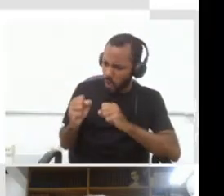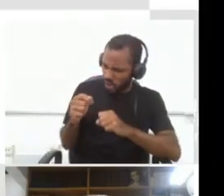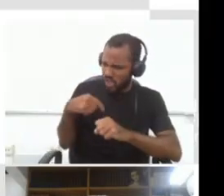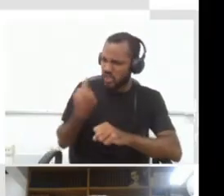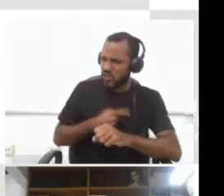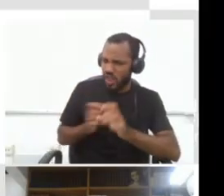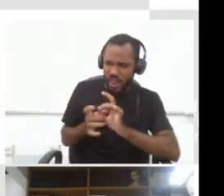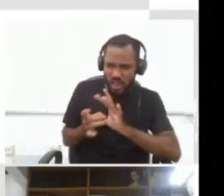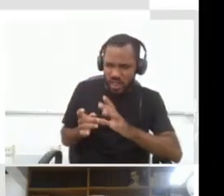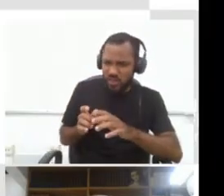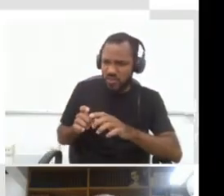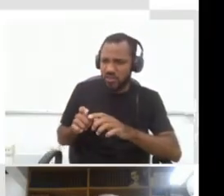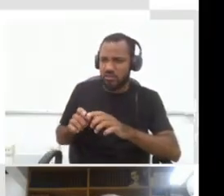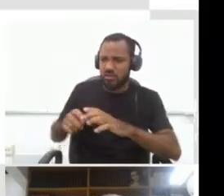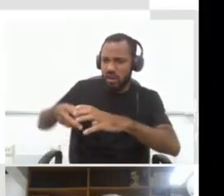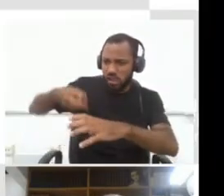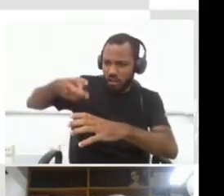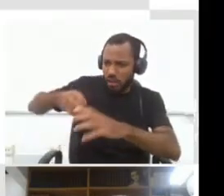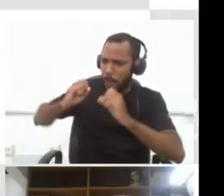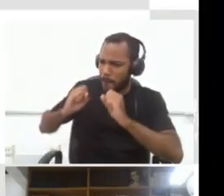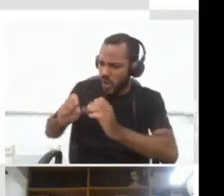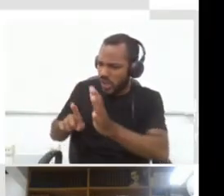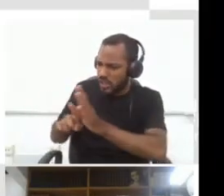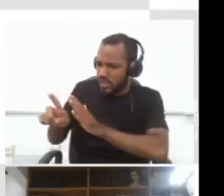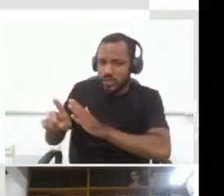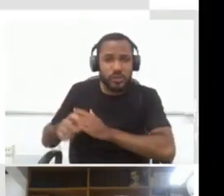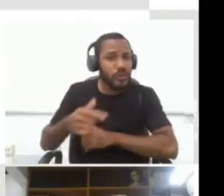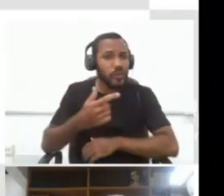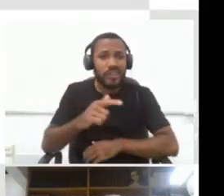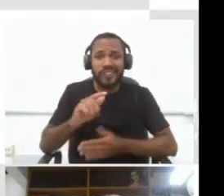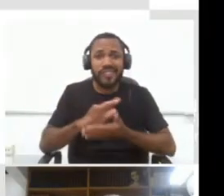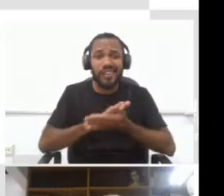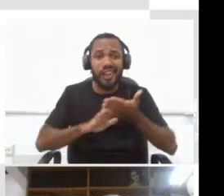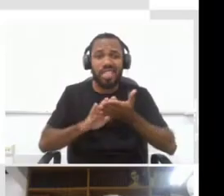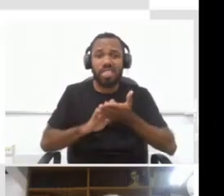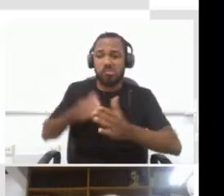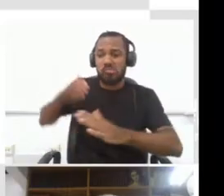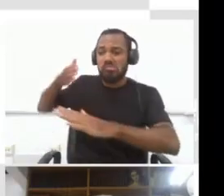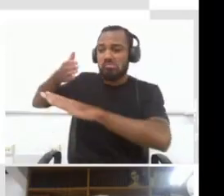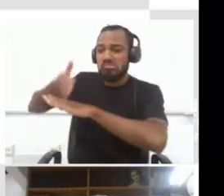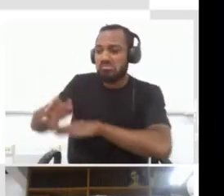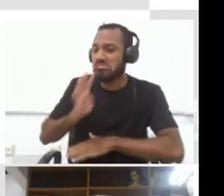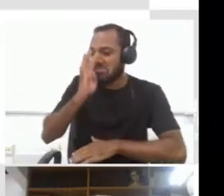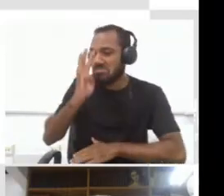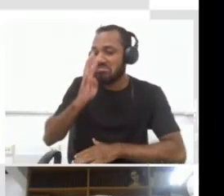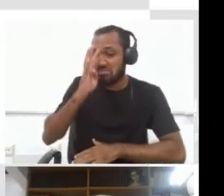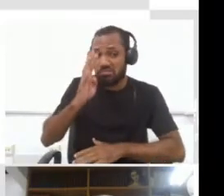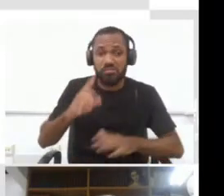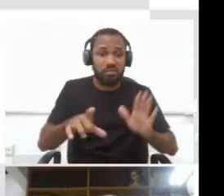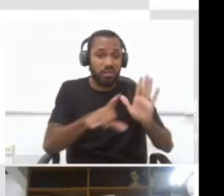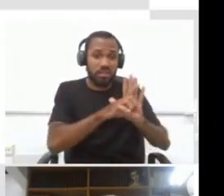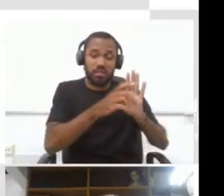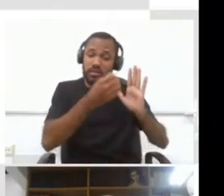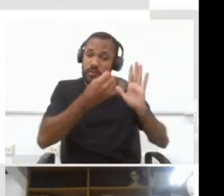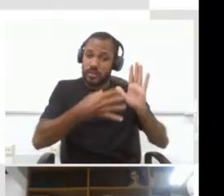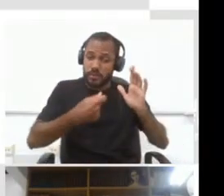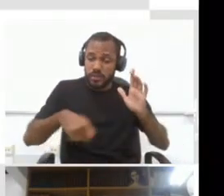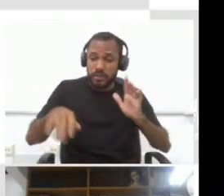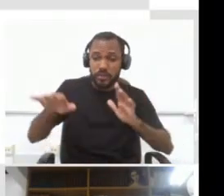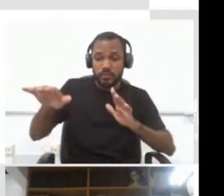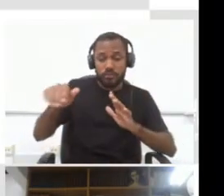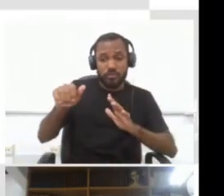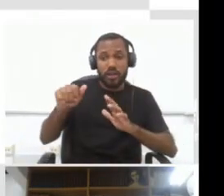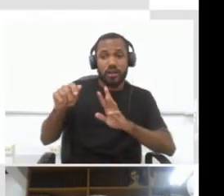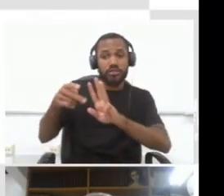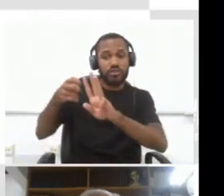como exige, né, como a lei e a Convenção 169 da Organização do Trabalho obriga. Muito bem,